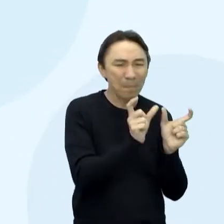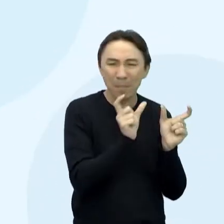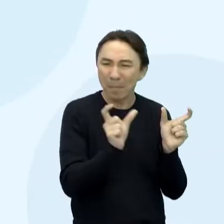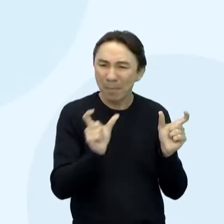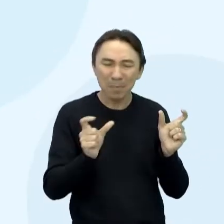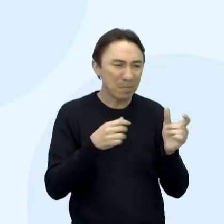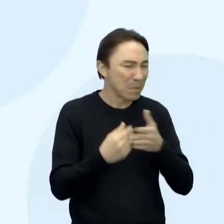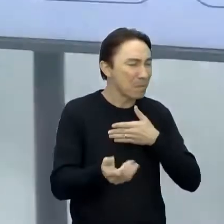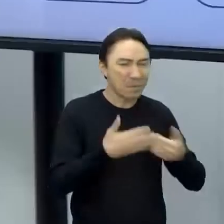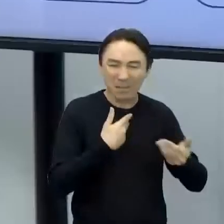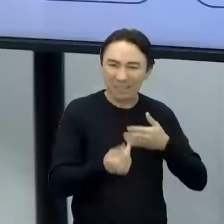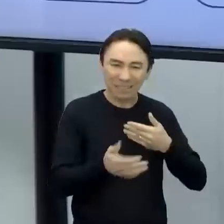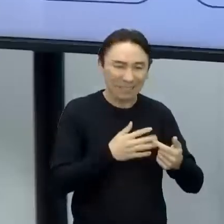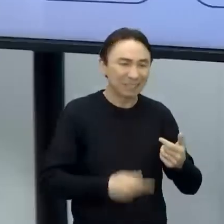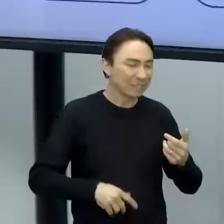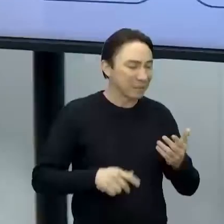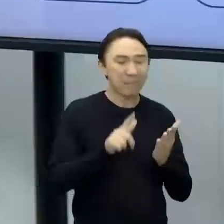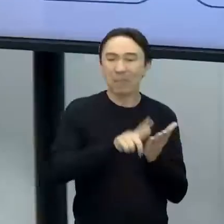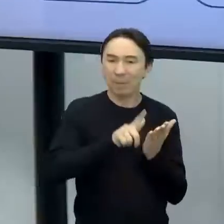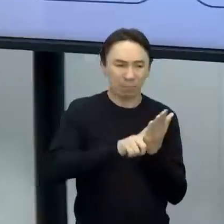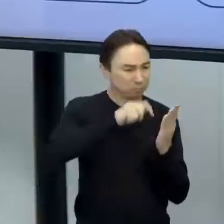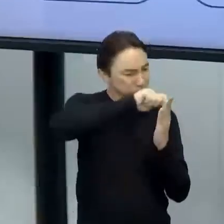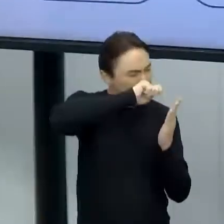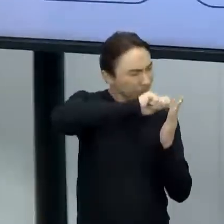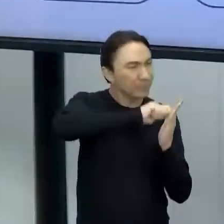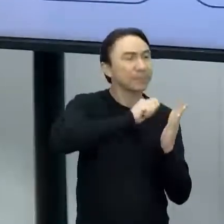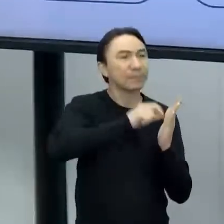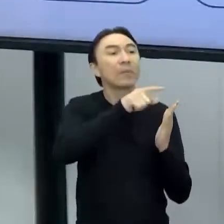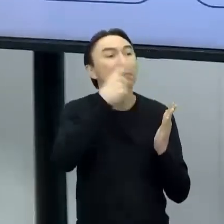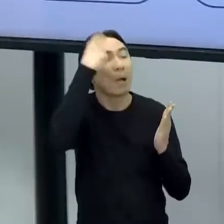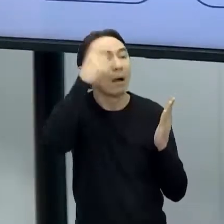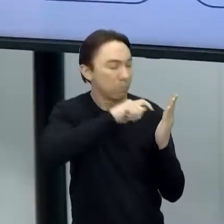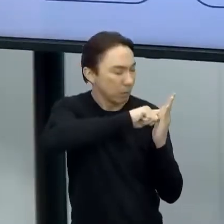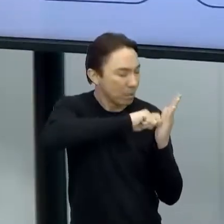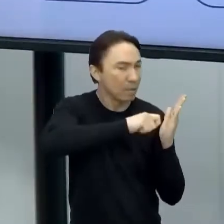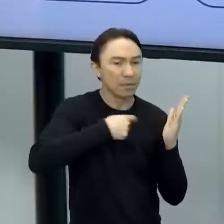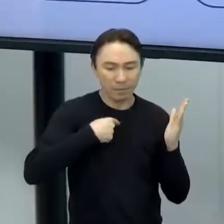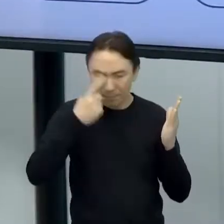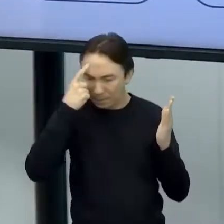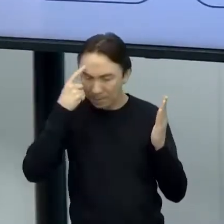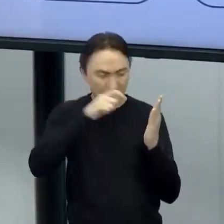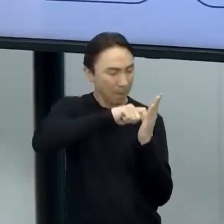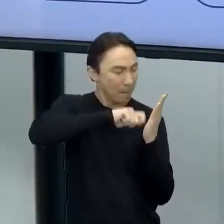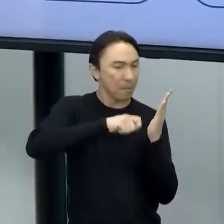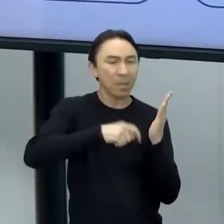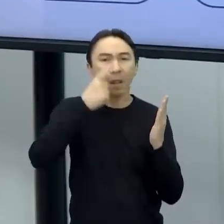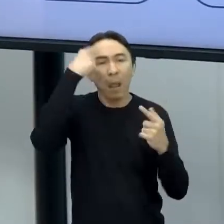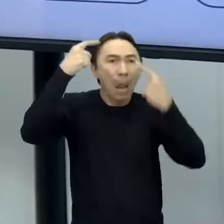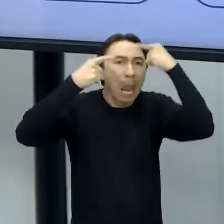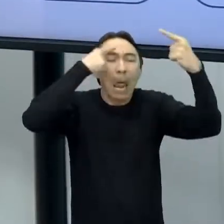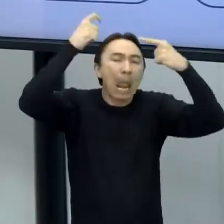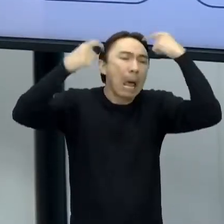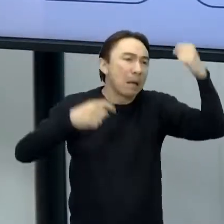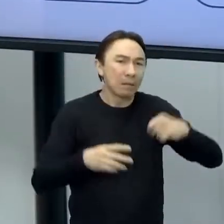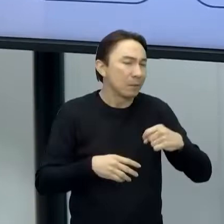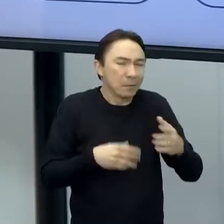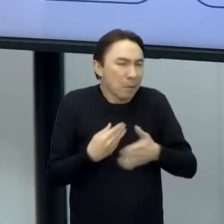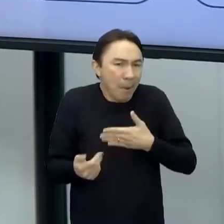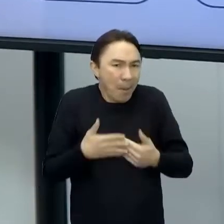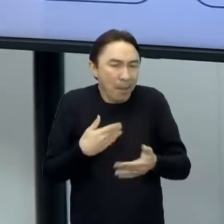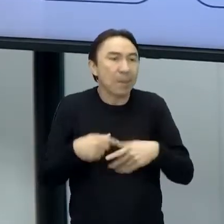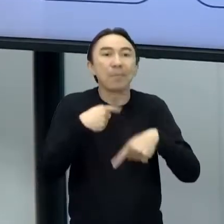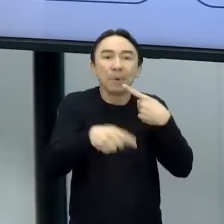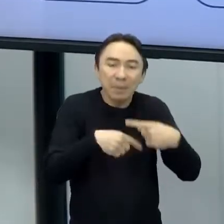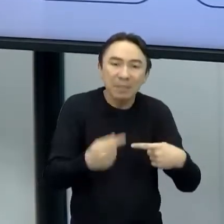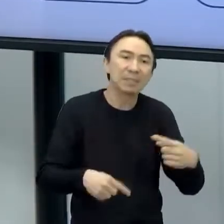escrevo no papel. Não importa se se é válido, se não é, se vai ser realmente colocado em prática. Mas a partir